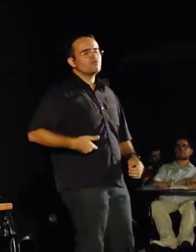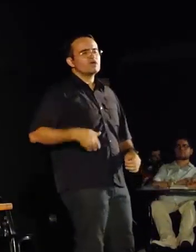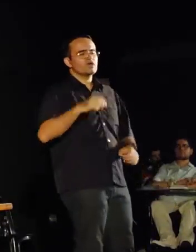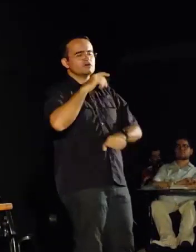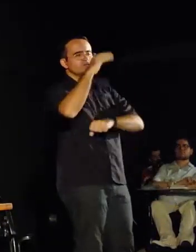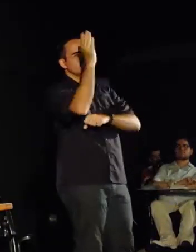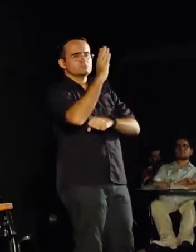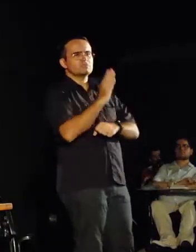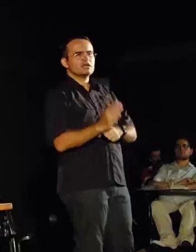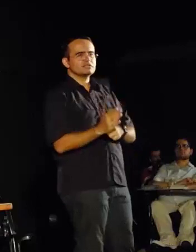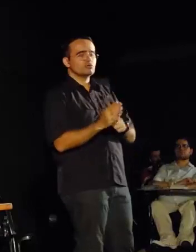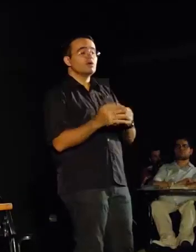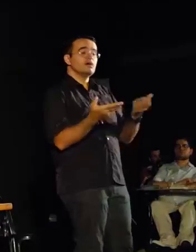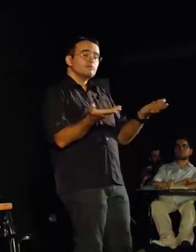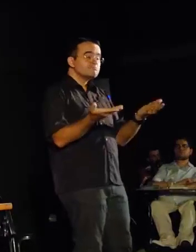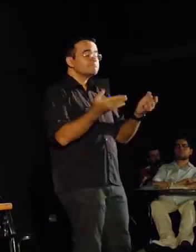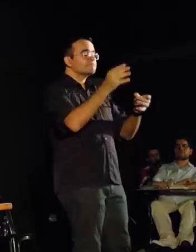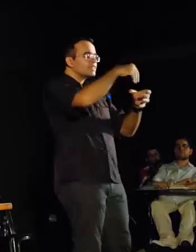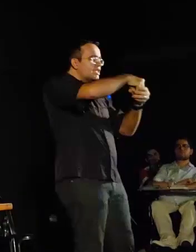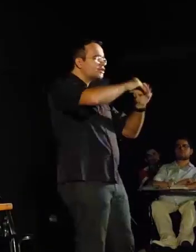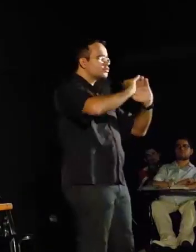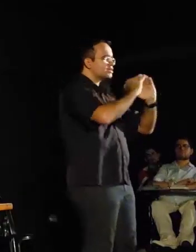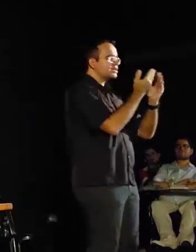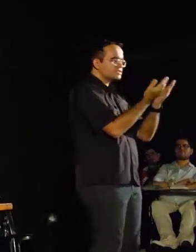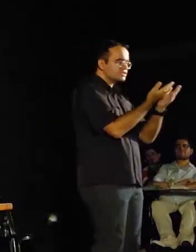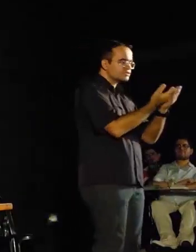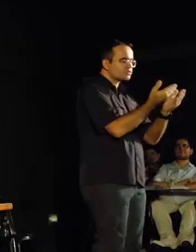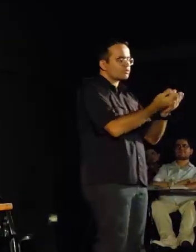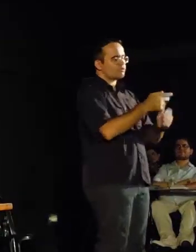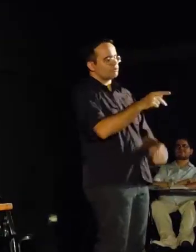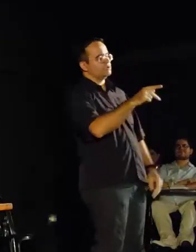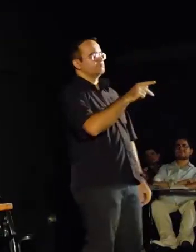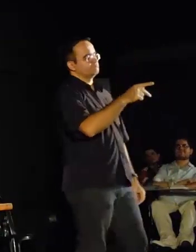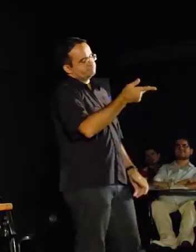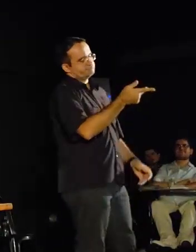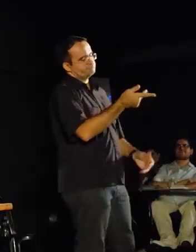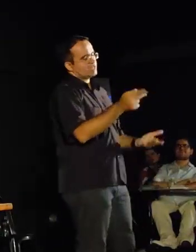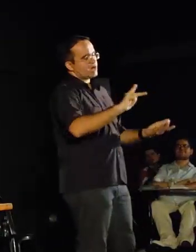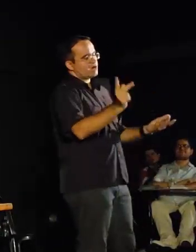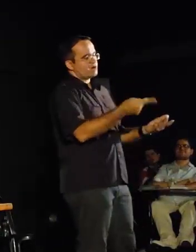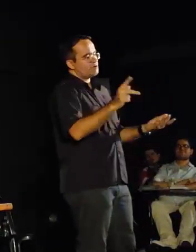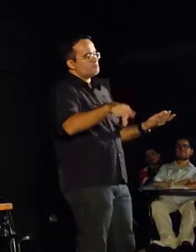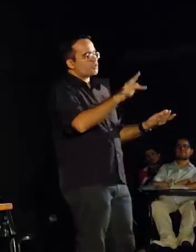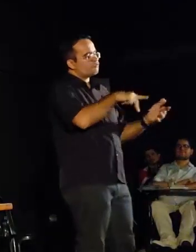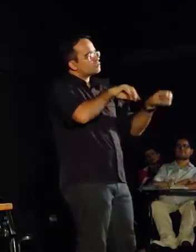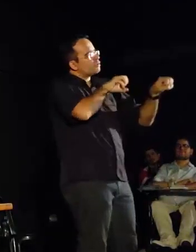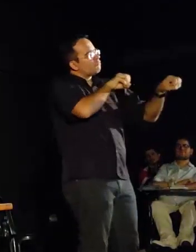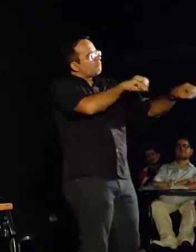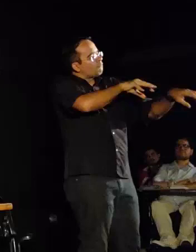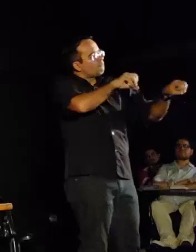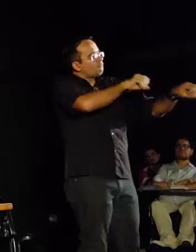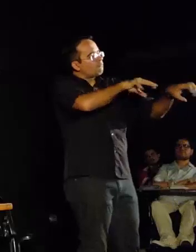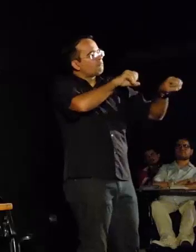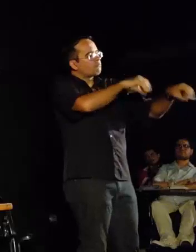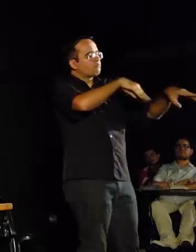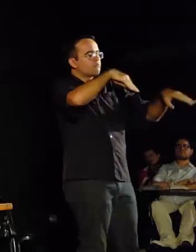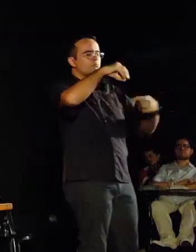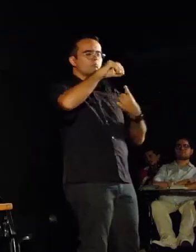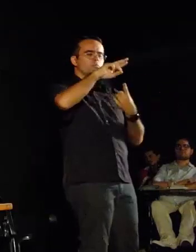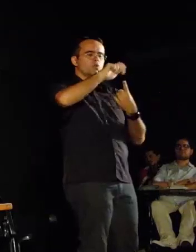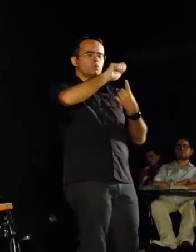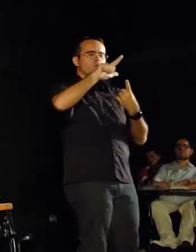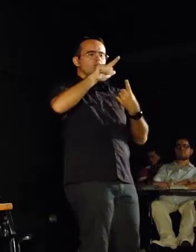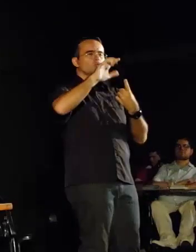essa história nas suas aulas de educação moral cívica de USPB. Nós conhecemos muito bem